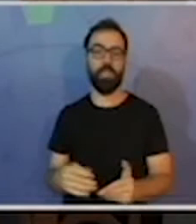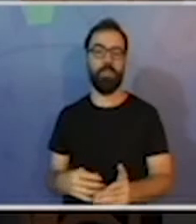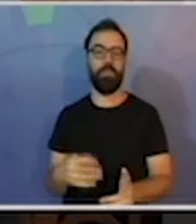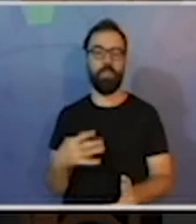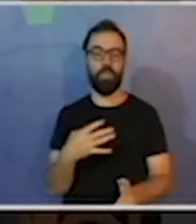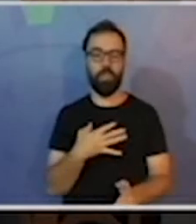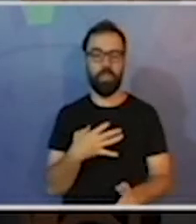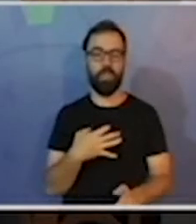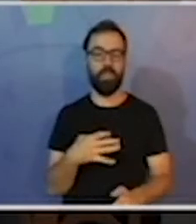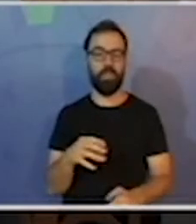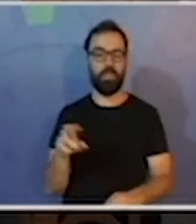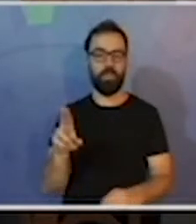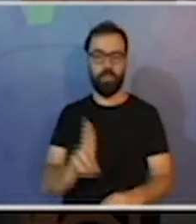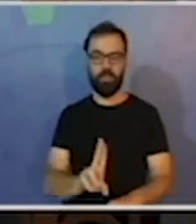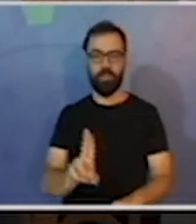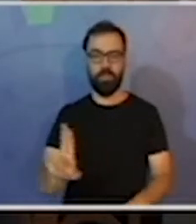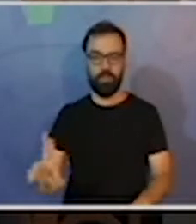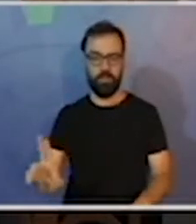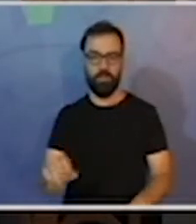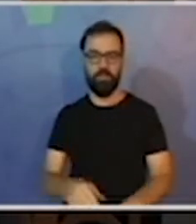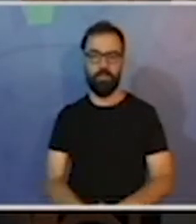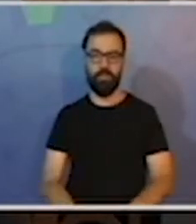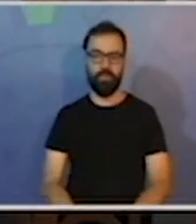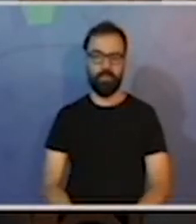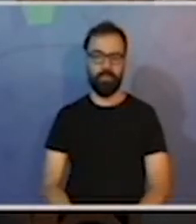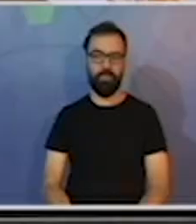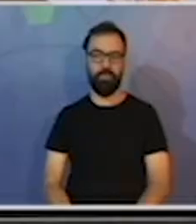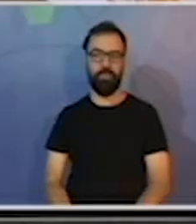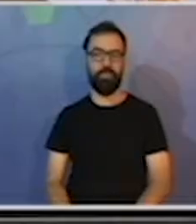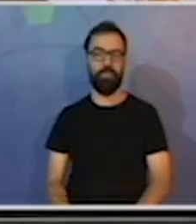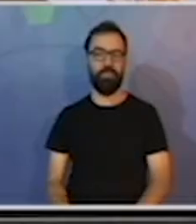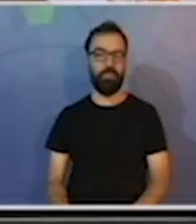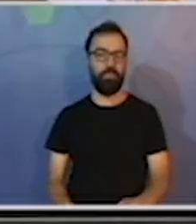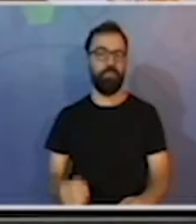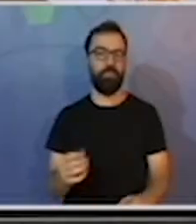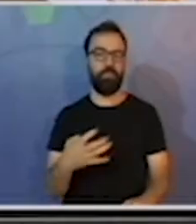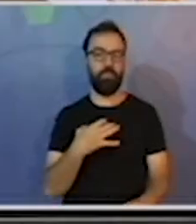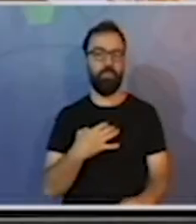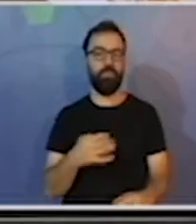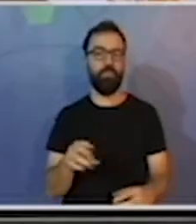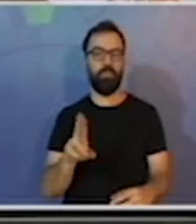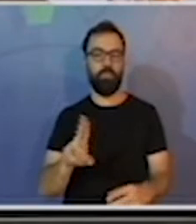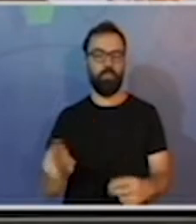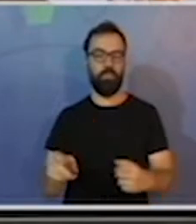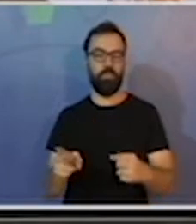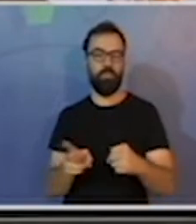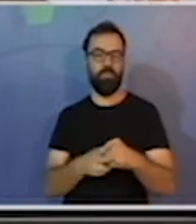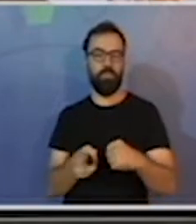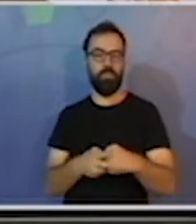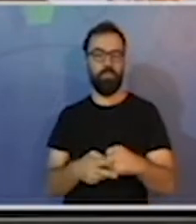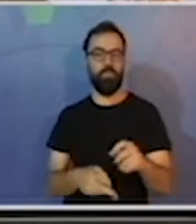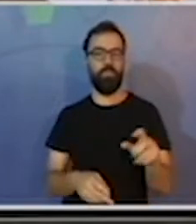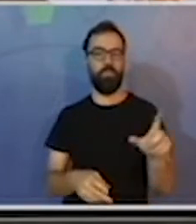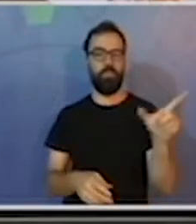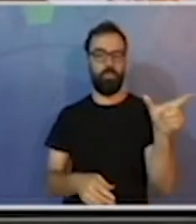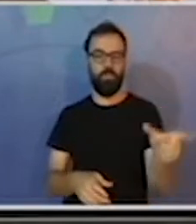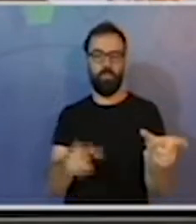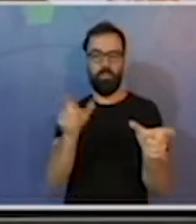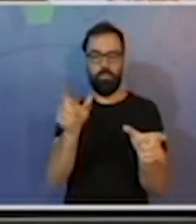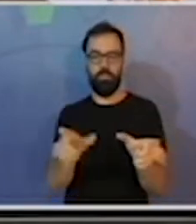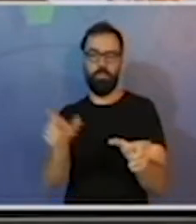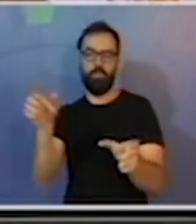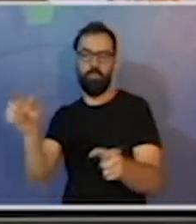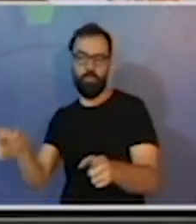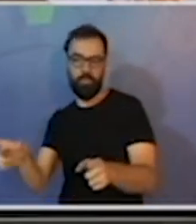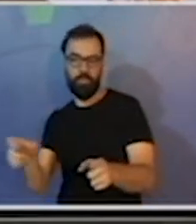nominais bom então vamos lá a formas nominais dos verbos são infinitivo